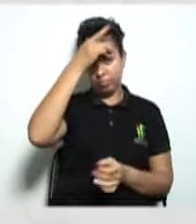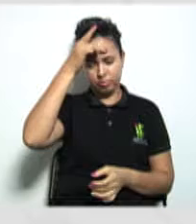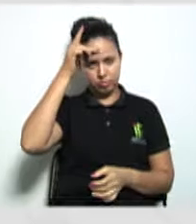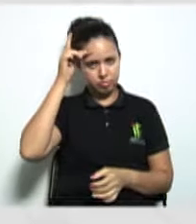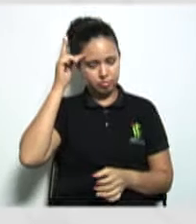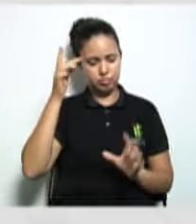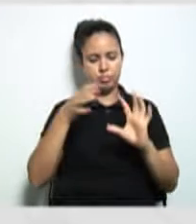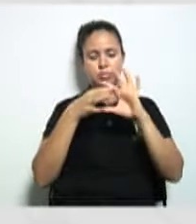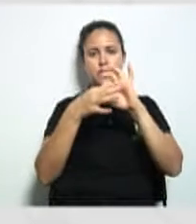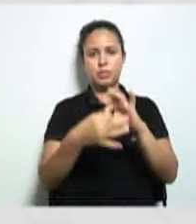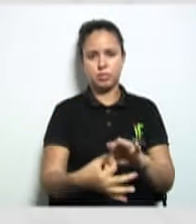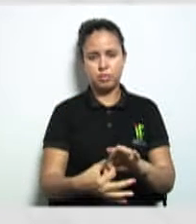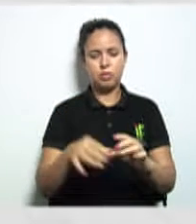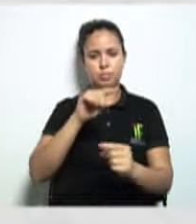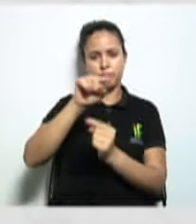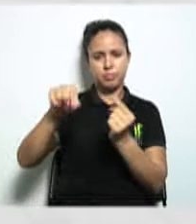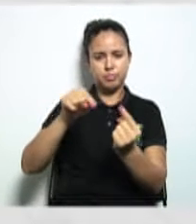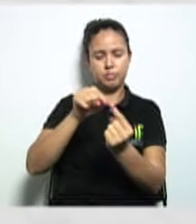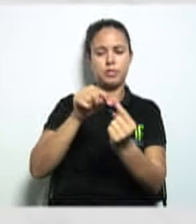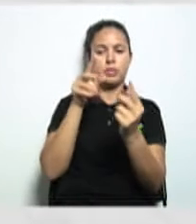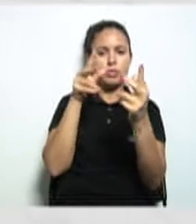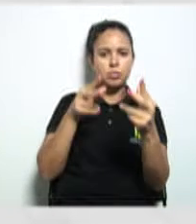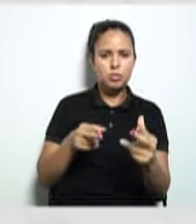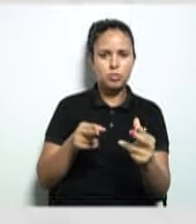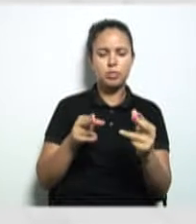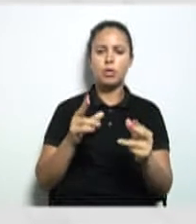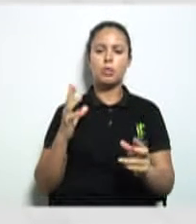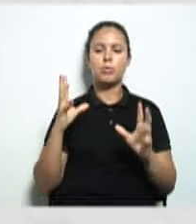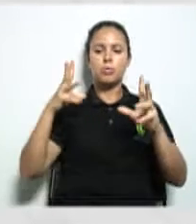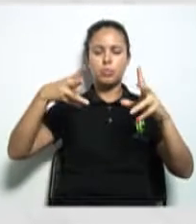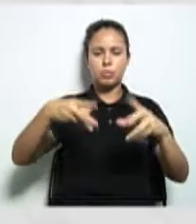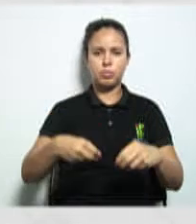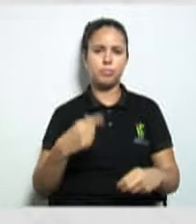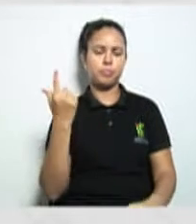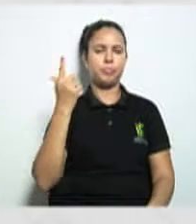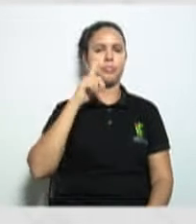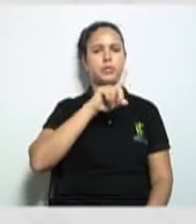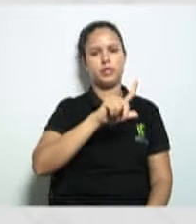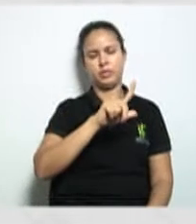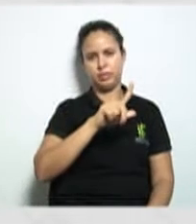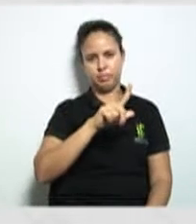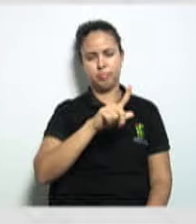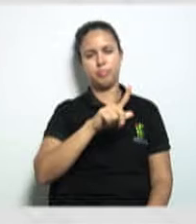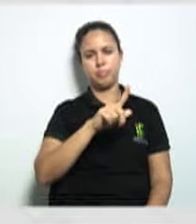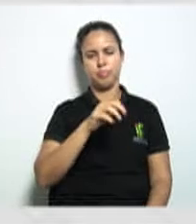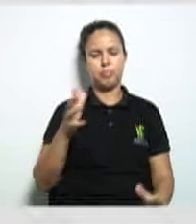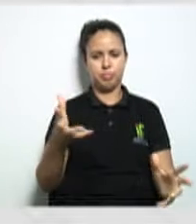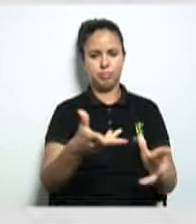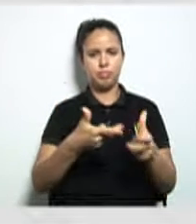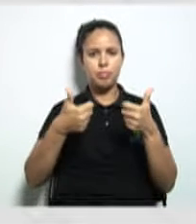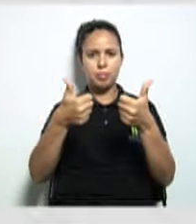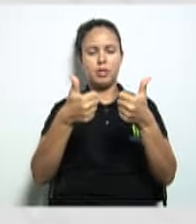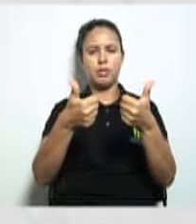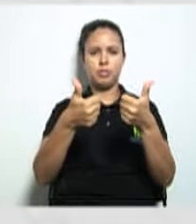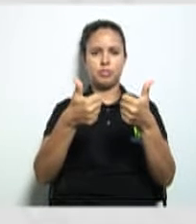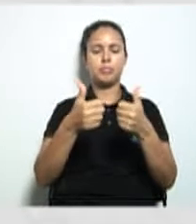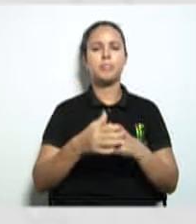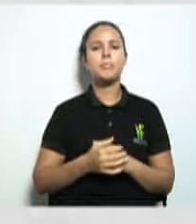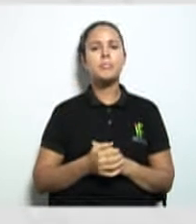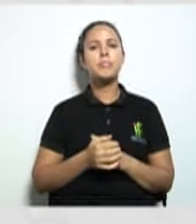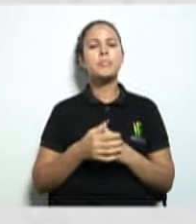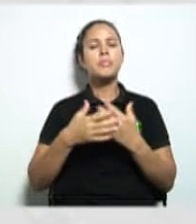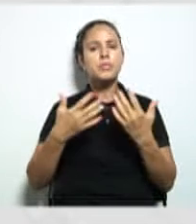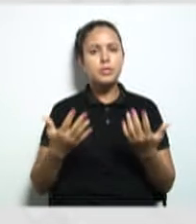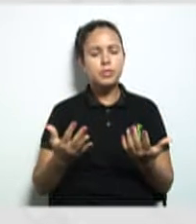objetivo, todos ganham, todos têm melhores oportunidades, né? Então, por isso que o cooperativismo, ele é